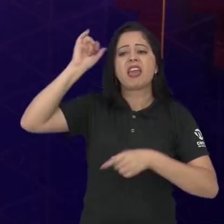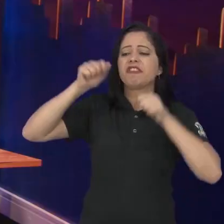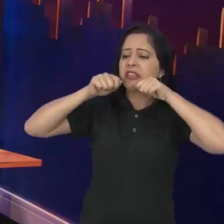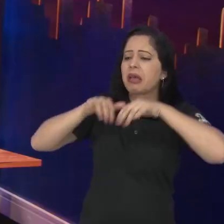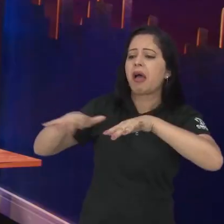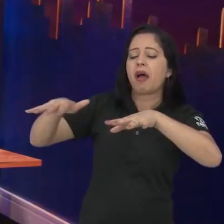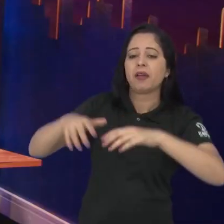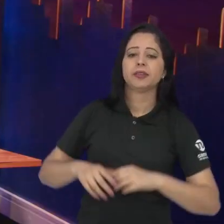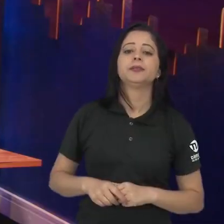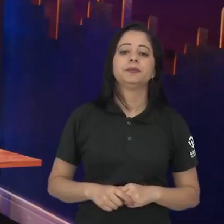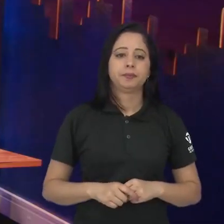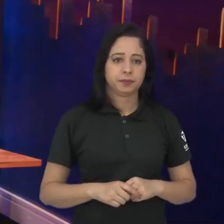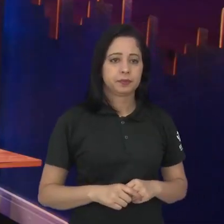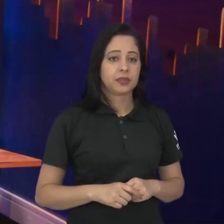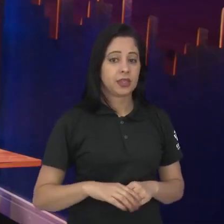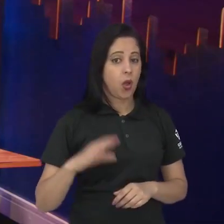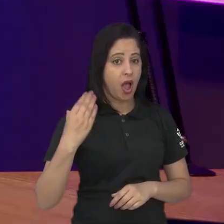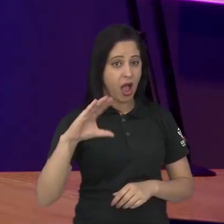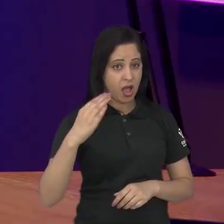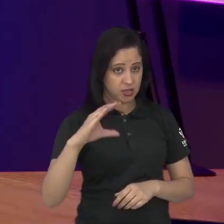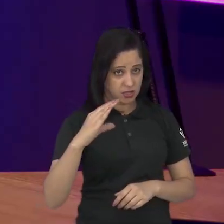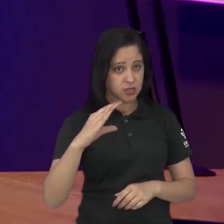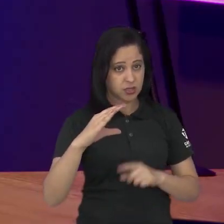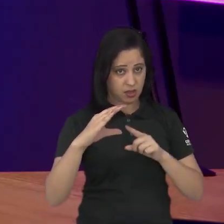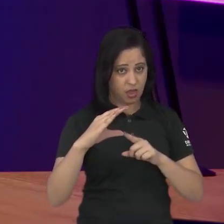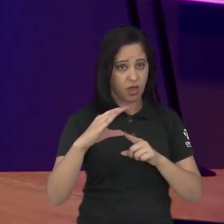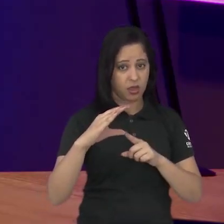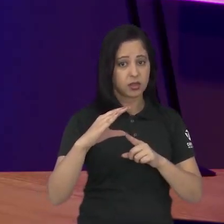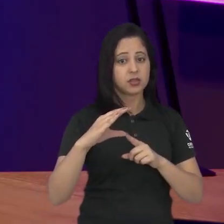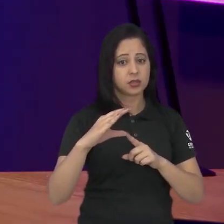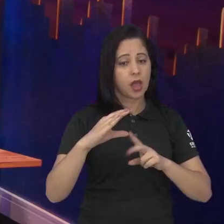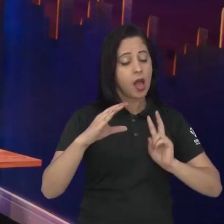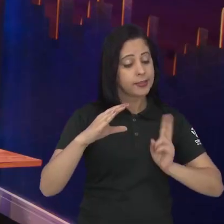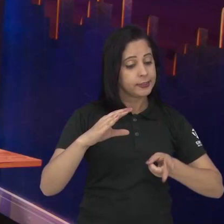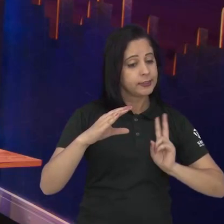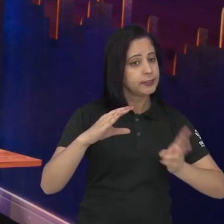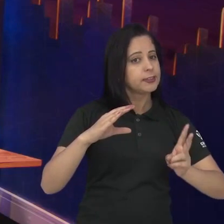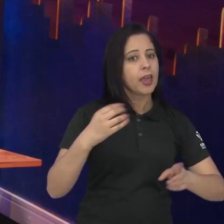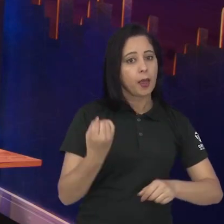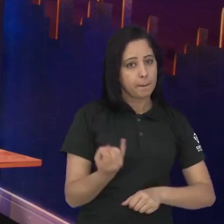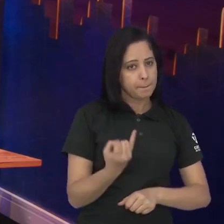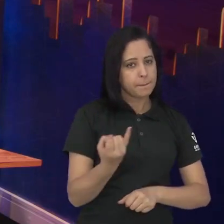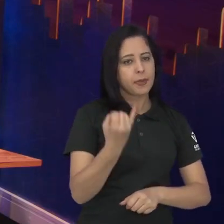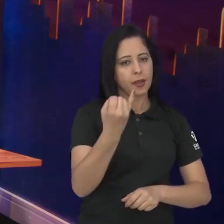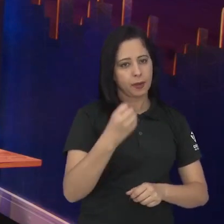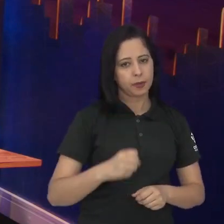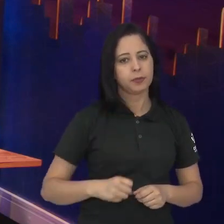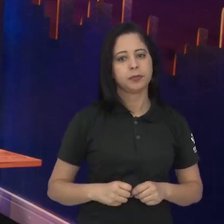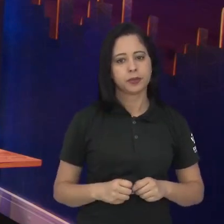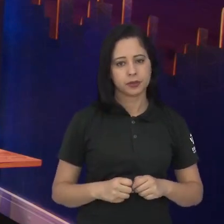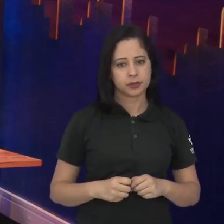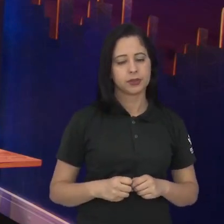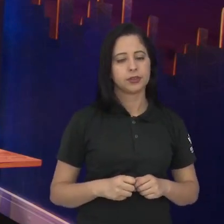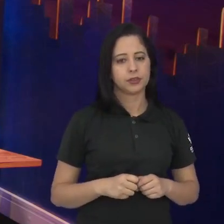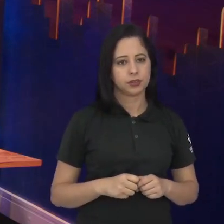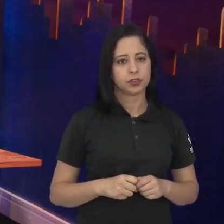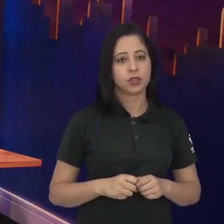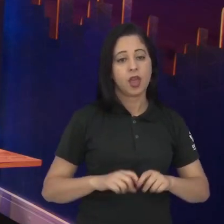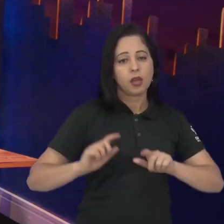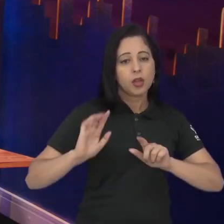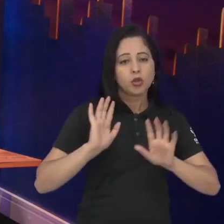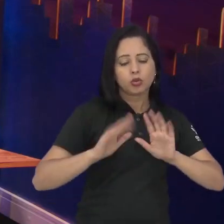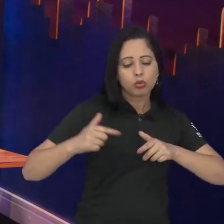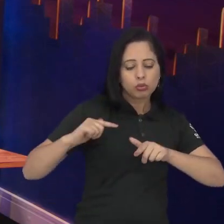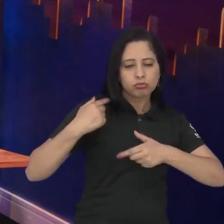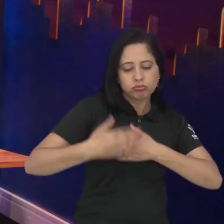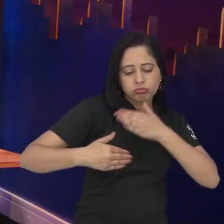Exato, e além da ciência, eu acredito que, né, a ciência fez e teve, continua tendo um papel super importante em todo